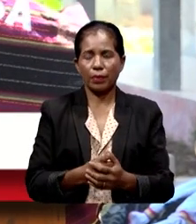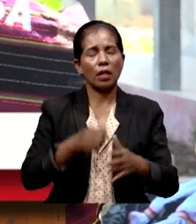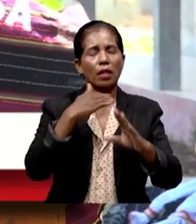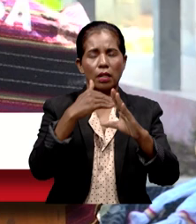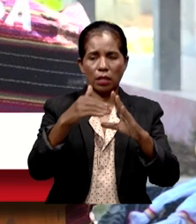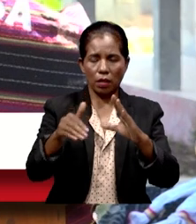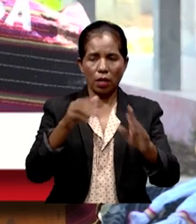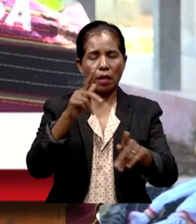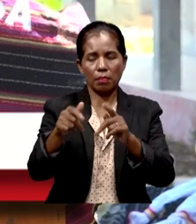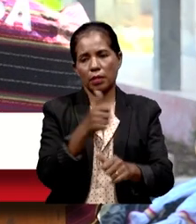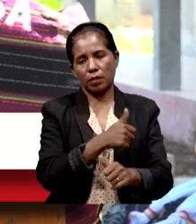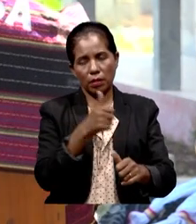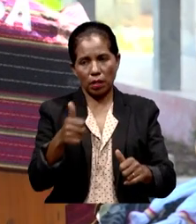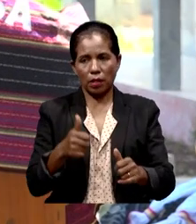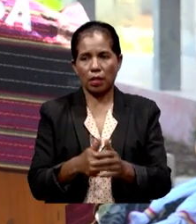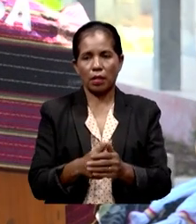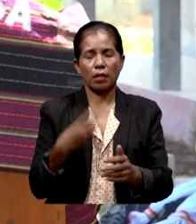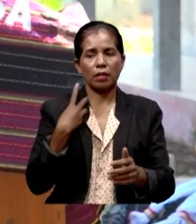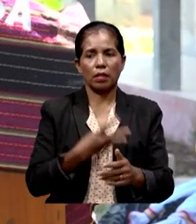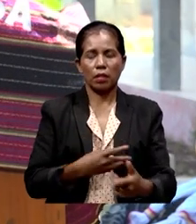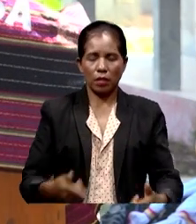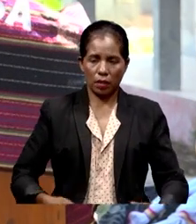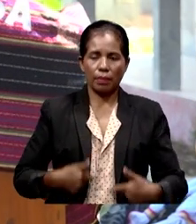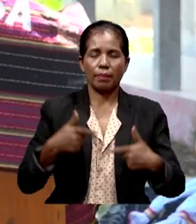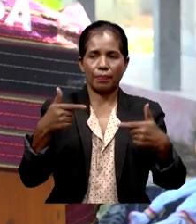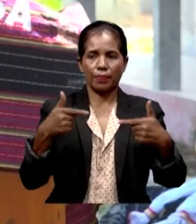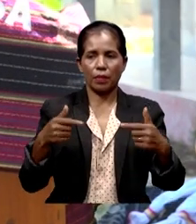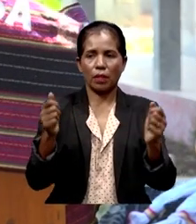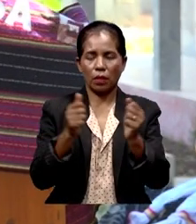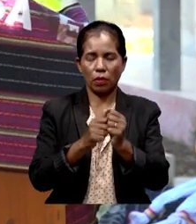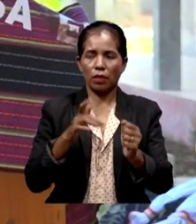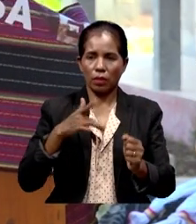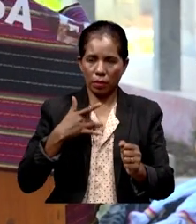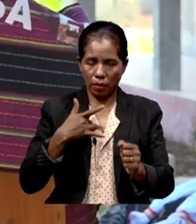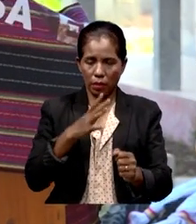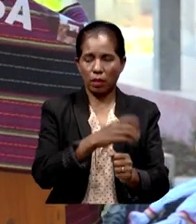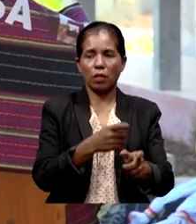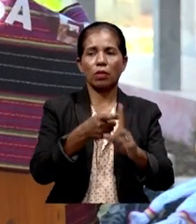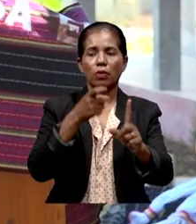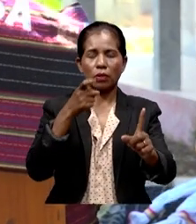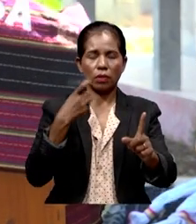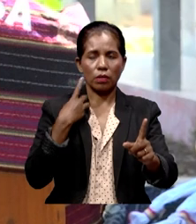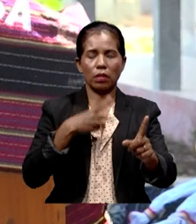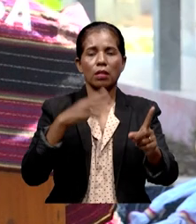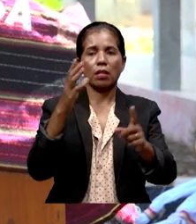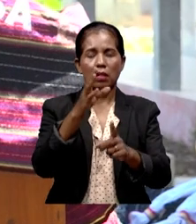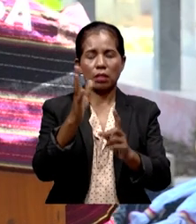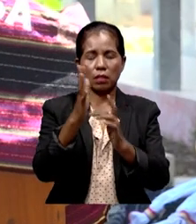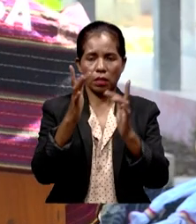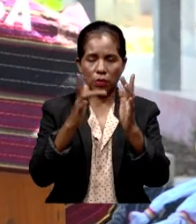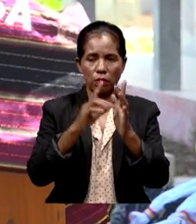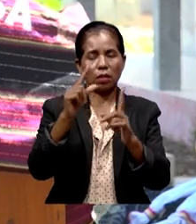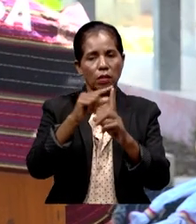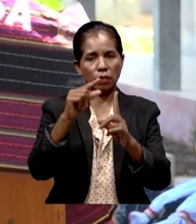transforma emaselu e itanini umores. O sentido li hosi itanini aliapuan no itanini